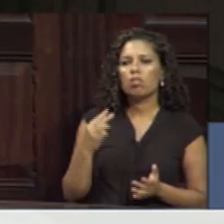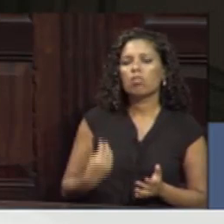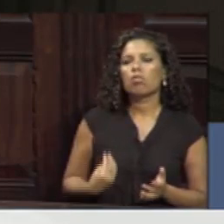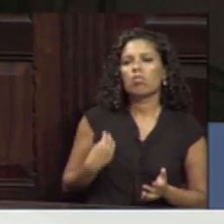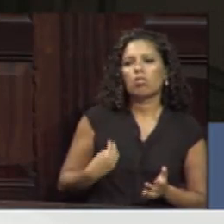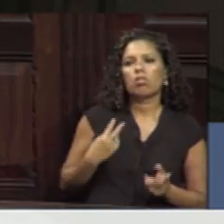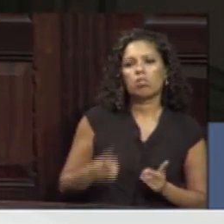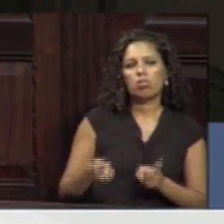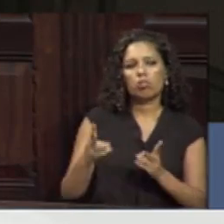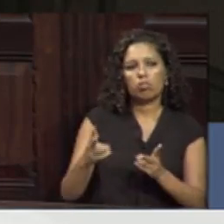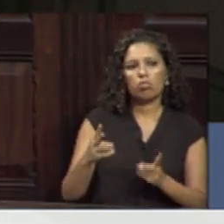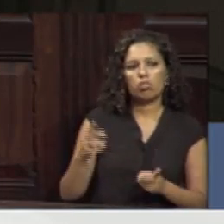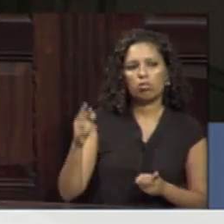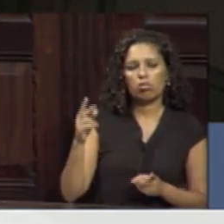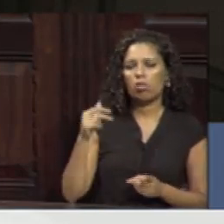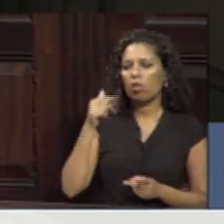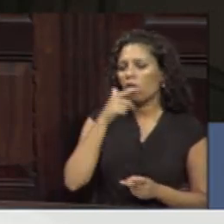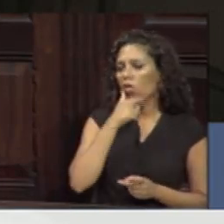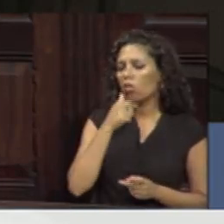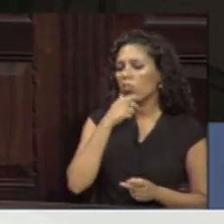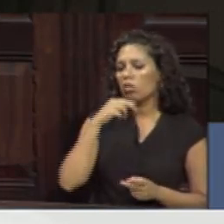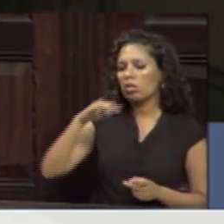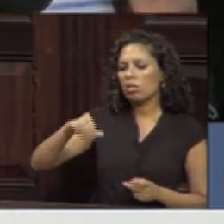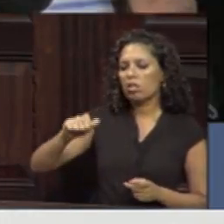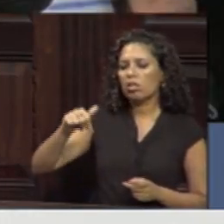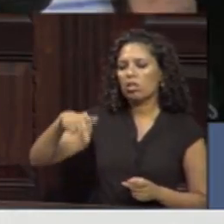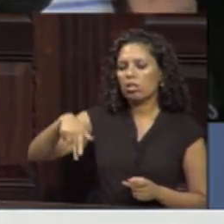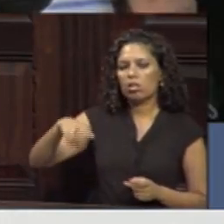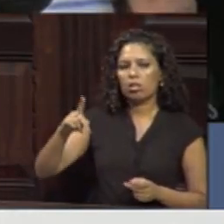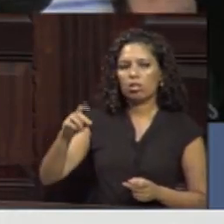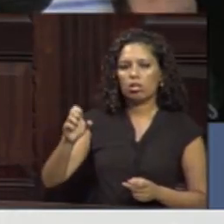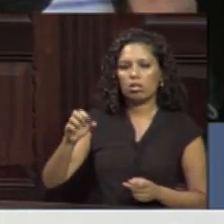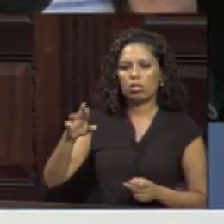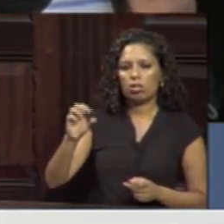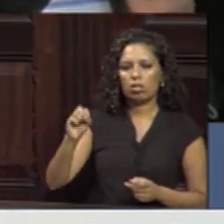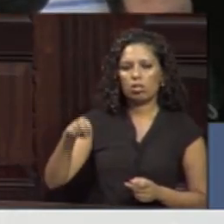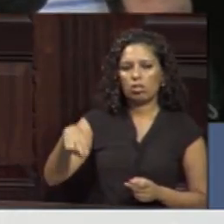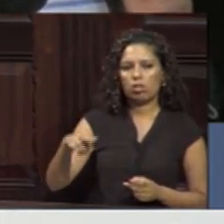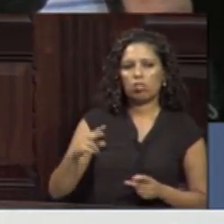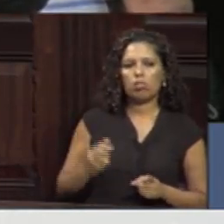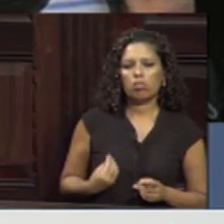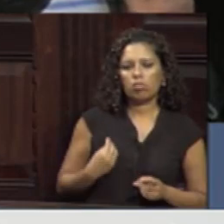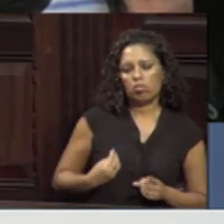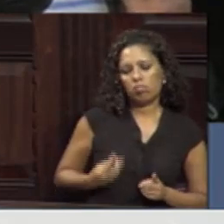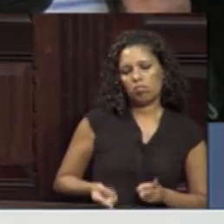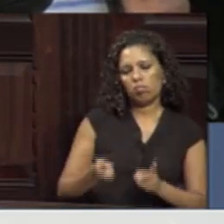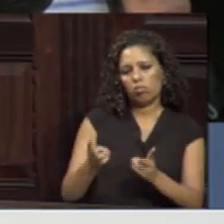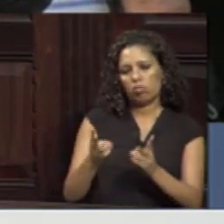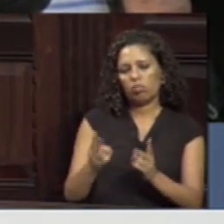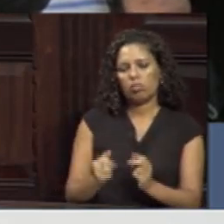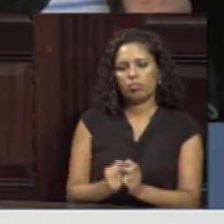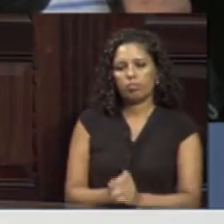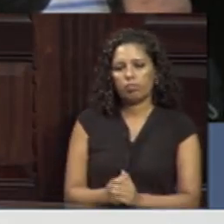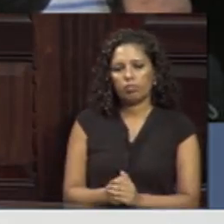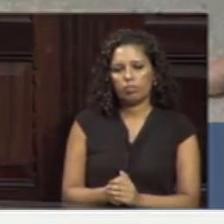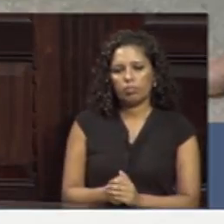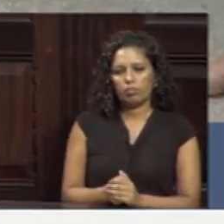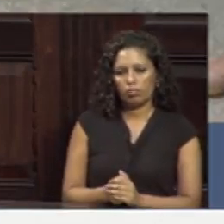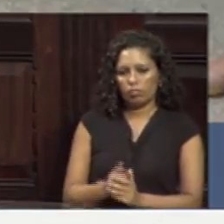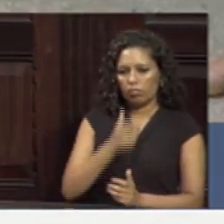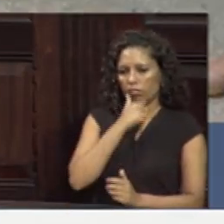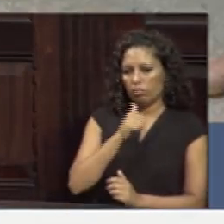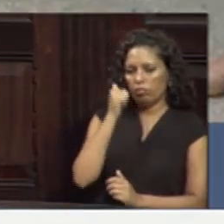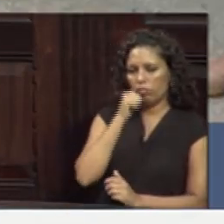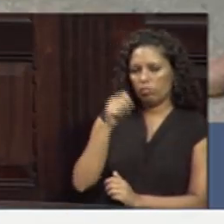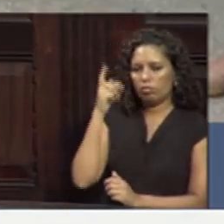e presente junto a nós. Deputado Carlos Mink. Presidente André Siciliano, deputados, deputadas,